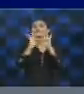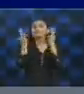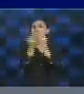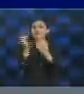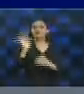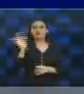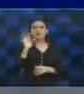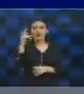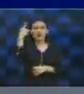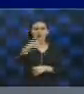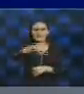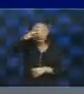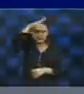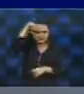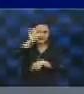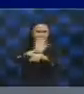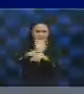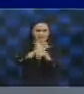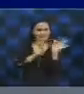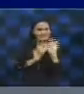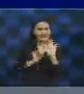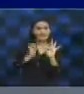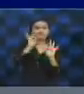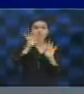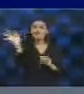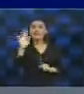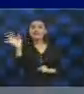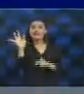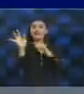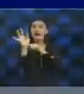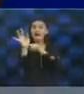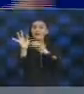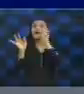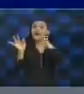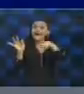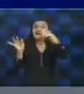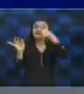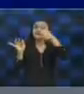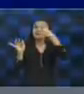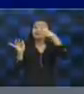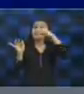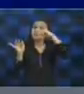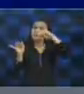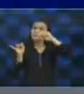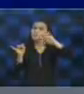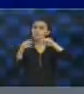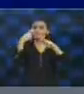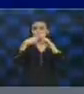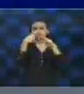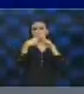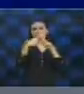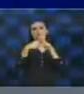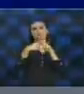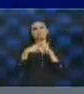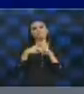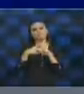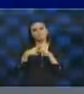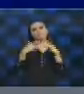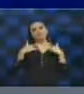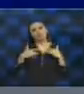o municipal sem receber o federal. São 130 mil cadastrados na Caixa Econômica. E, infelizmente,